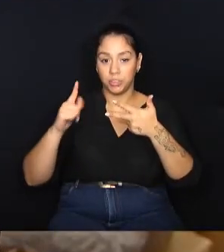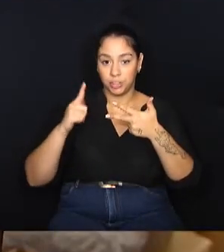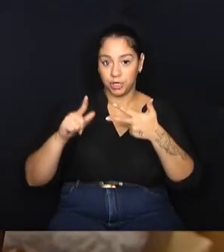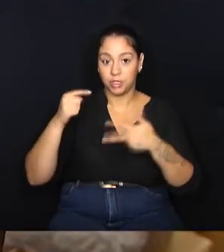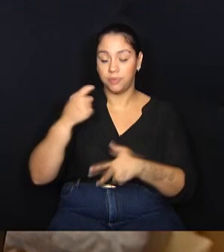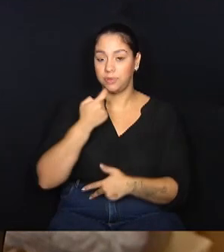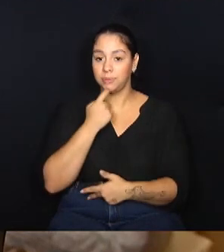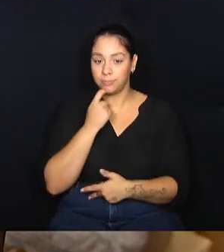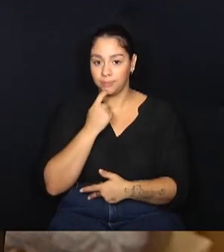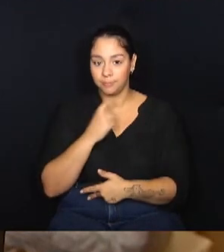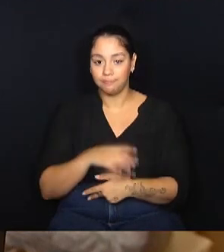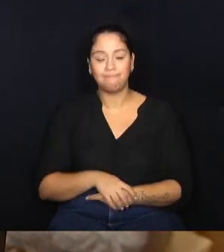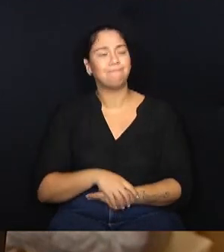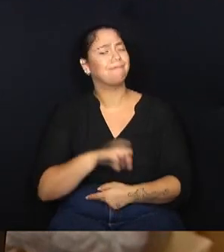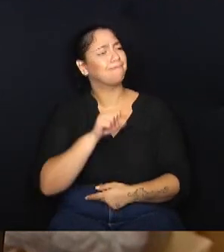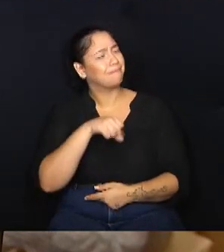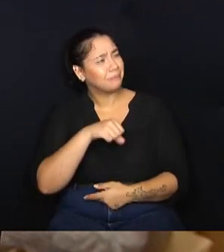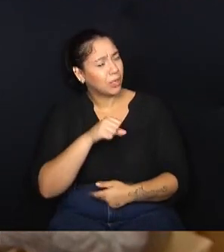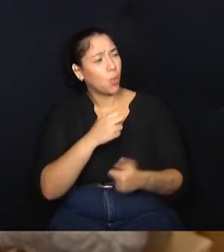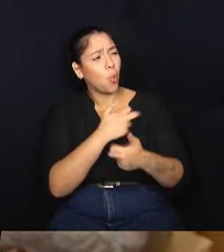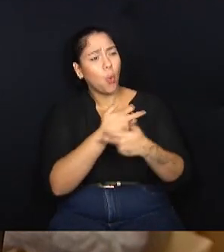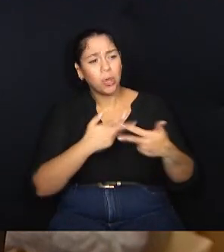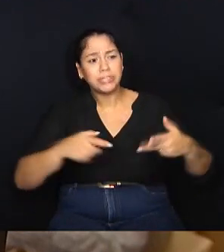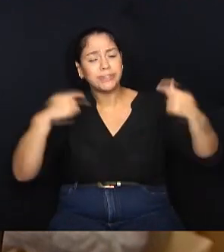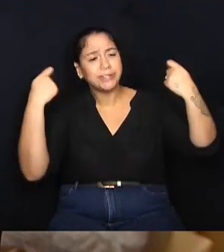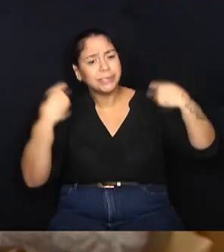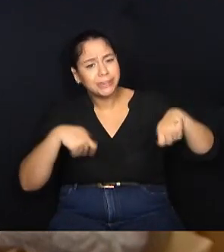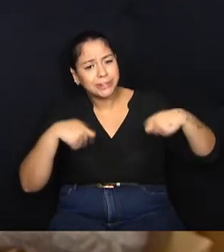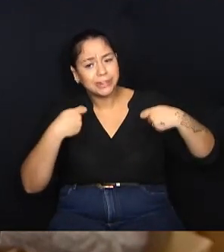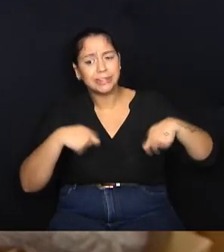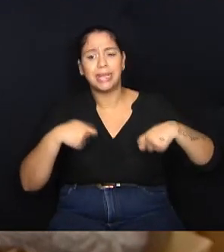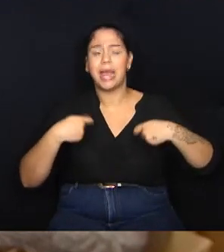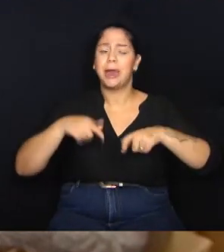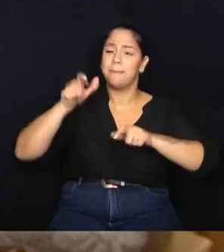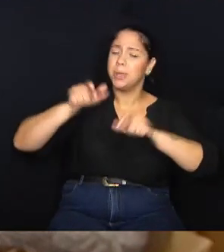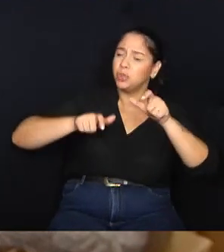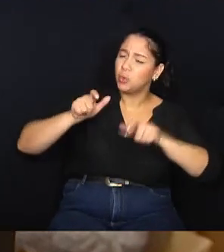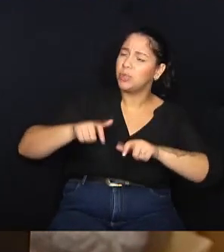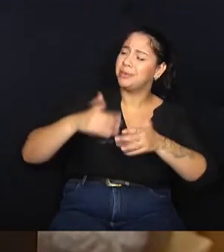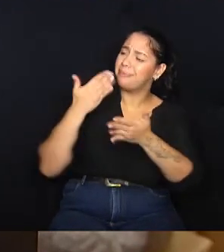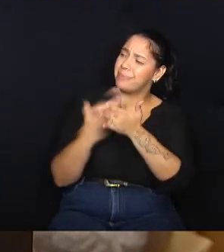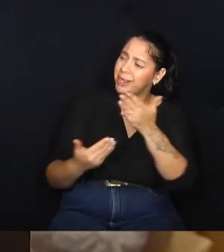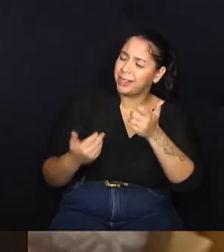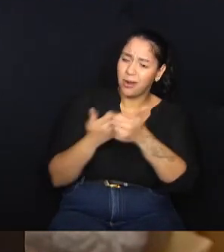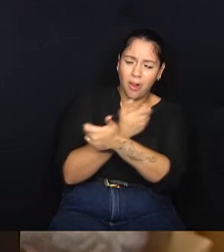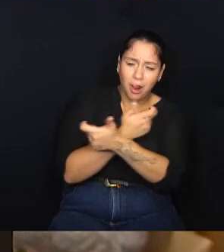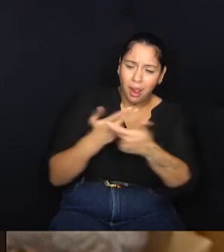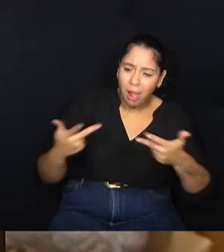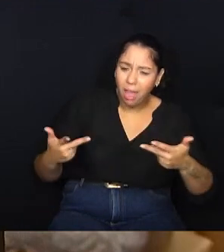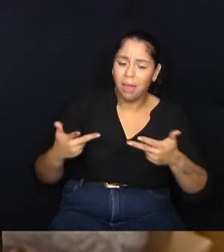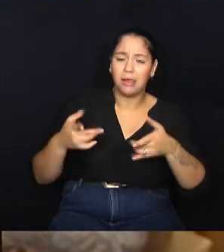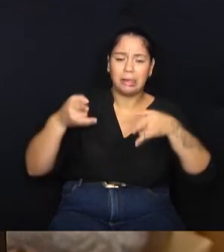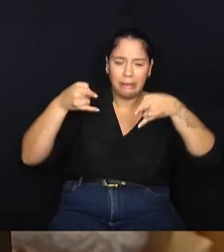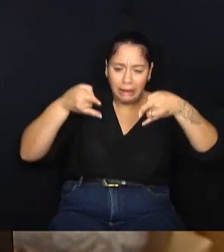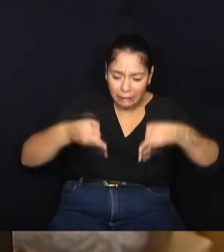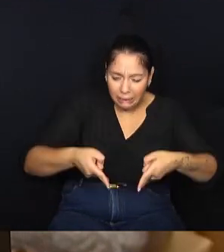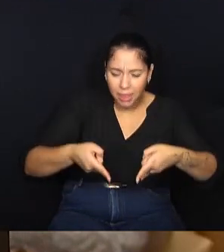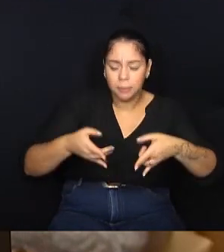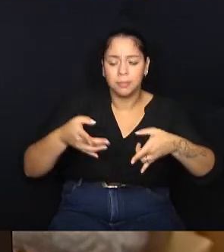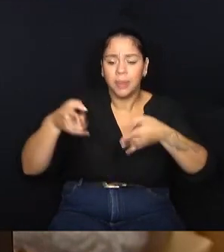itens necessários, né? Assim, pessoas perderam todos os móveis, pessoas, berço, cama de